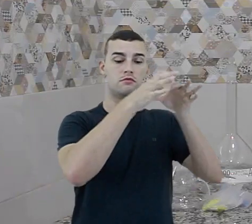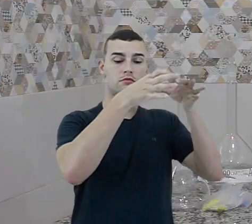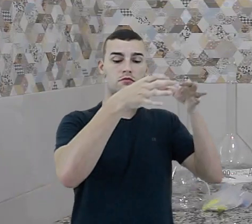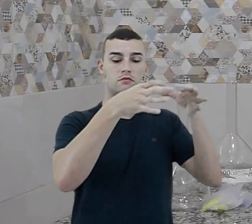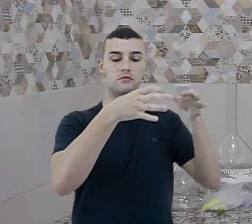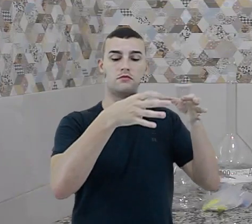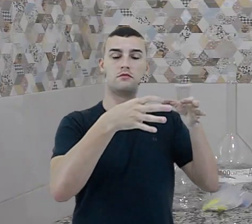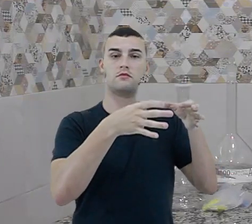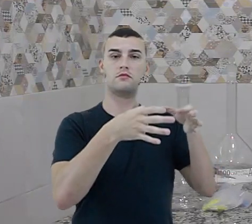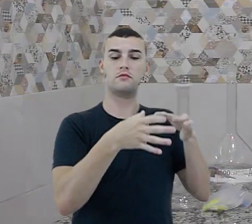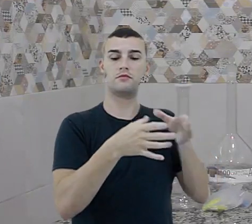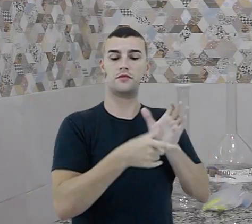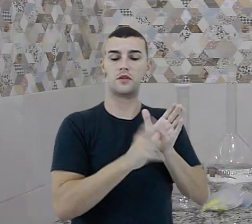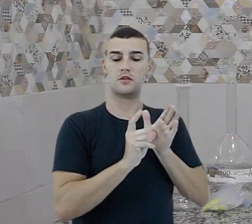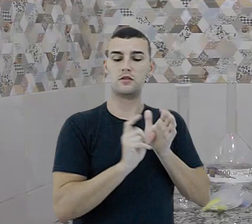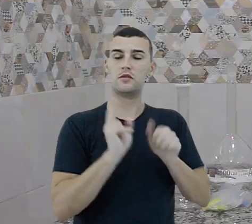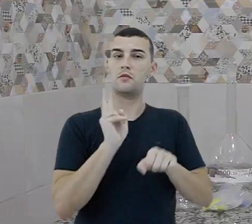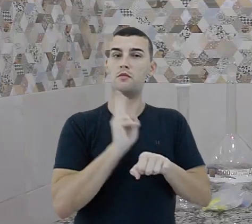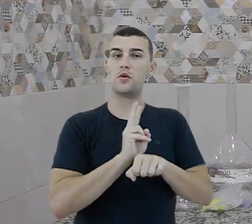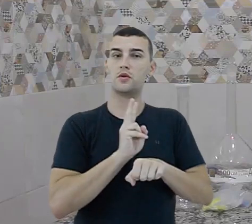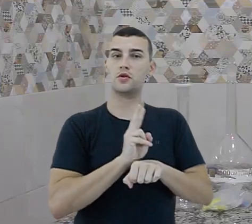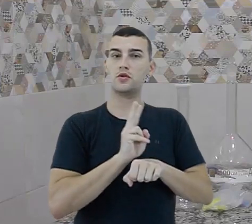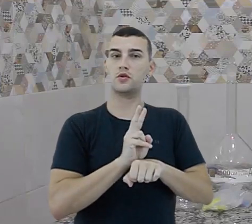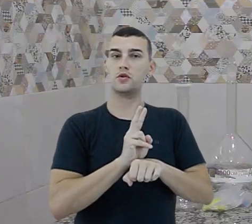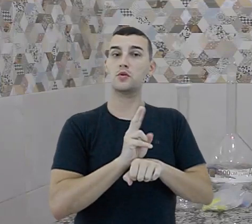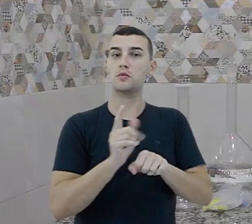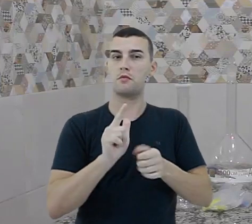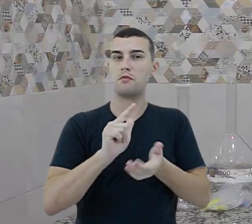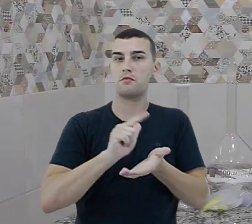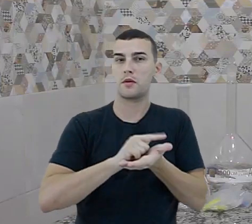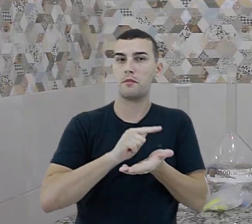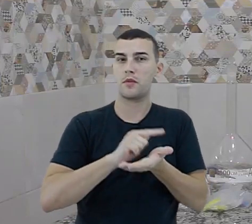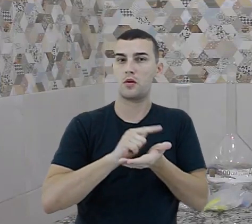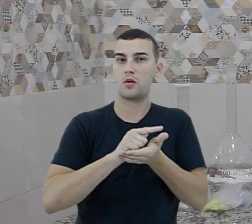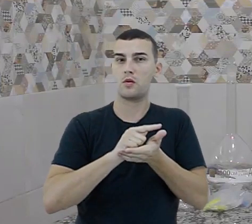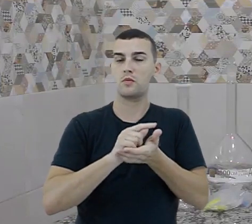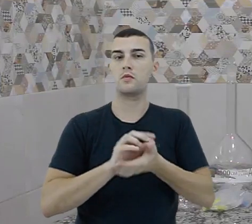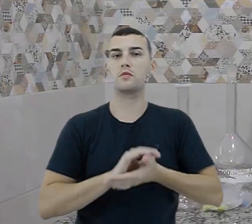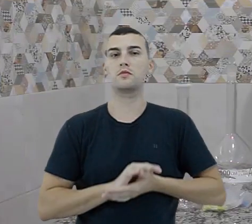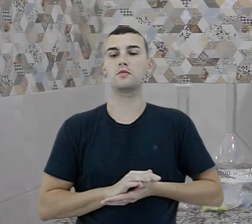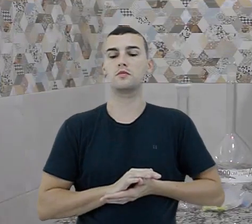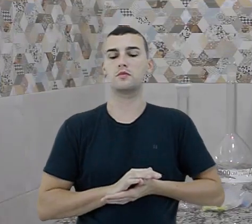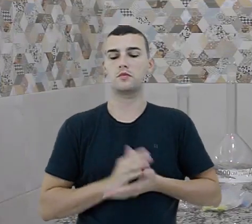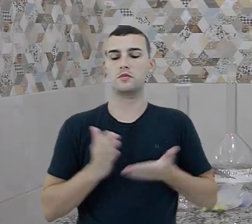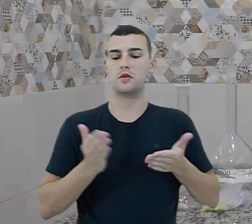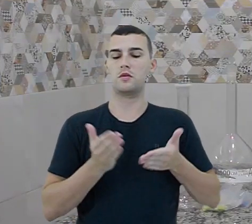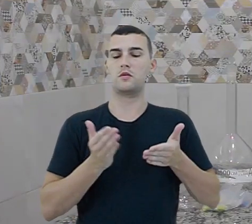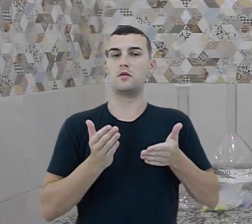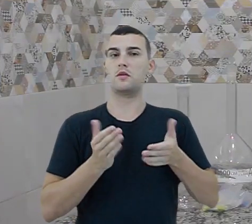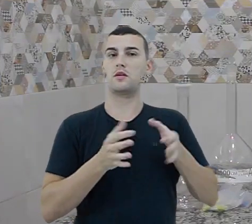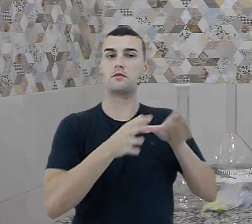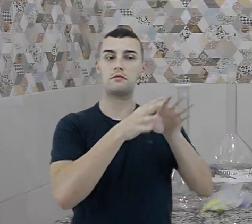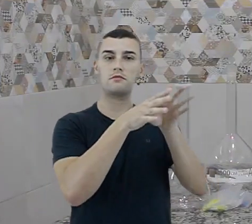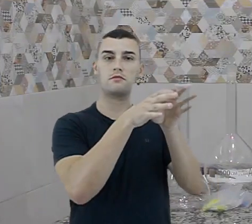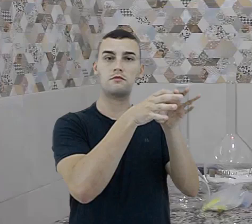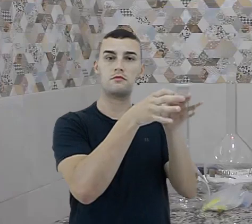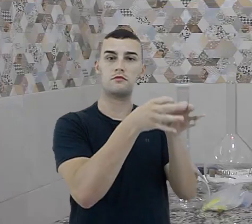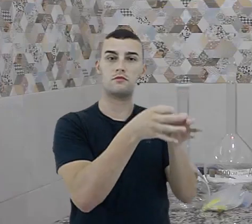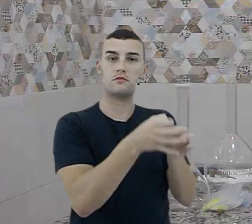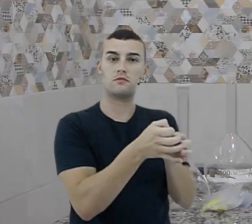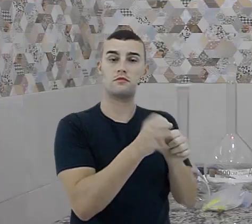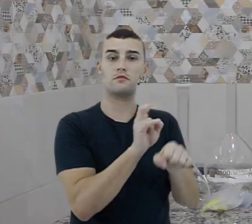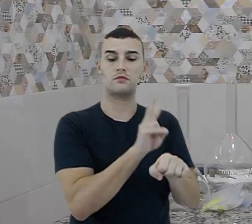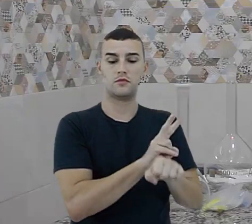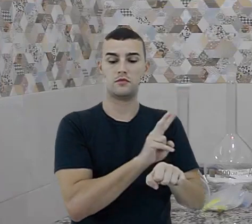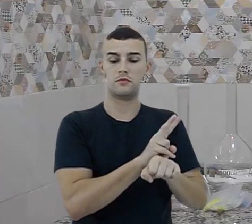proveta a face que estava protegida por esse papel e aí colocando aqui